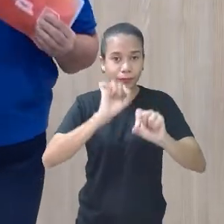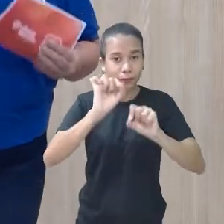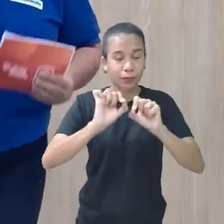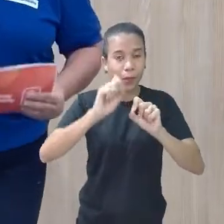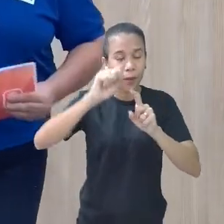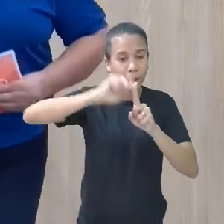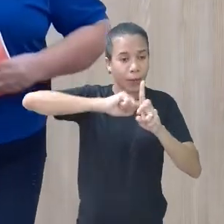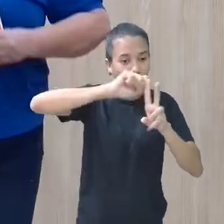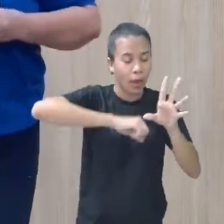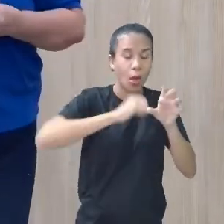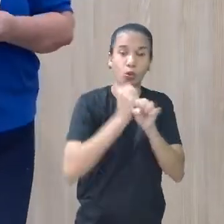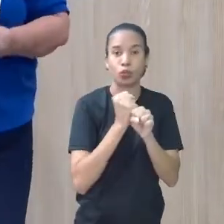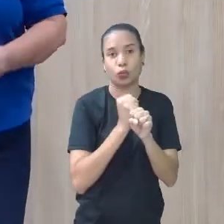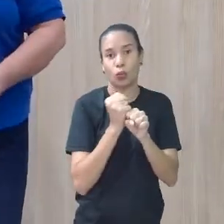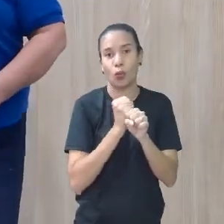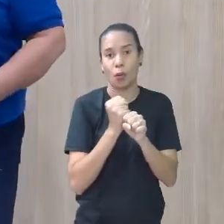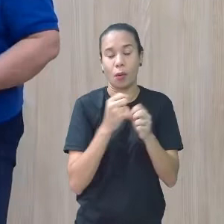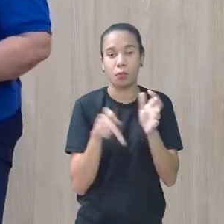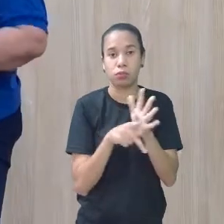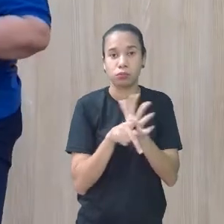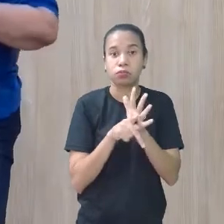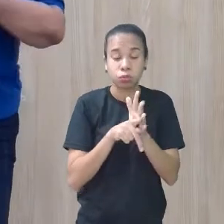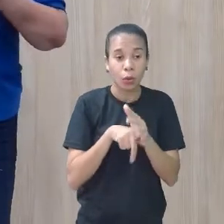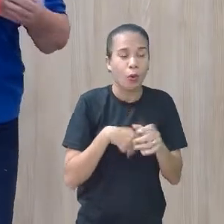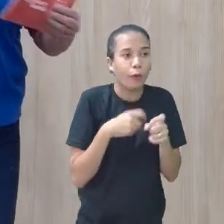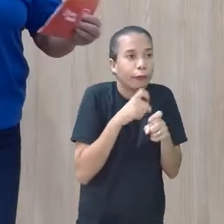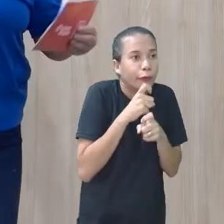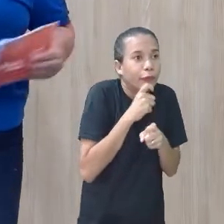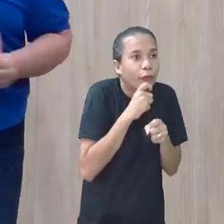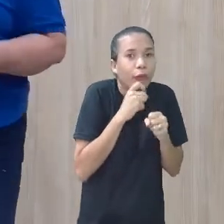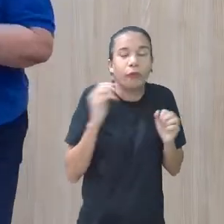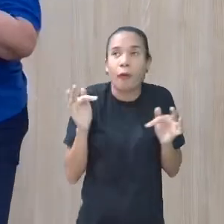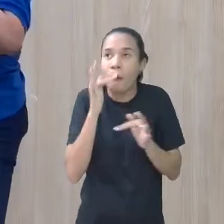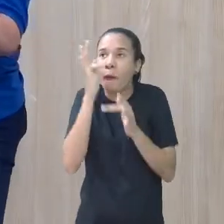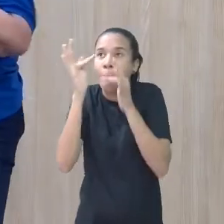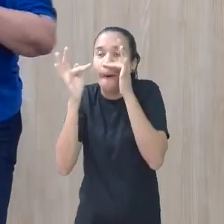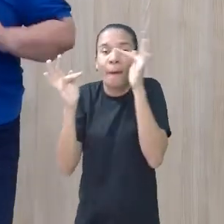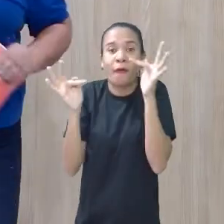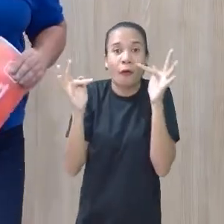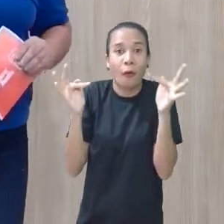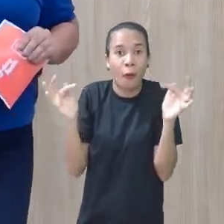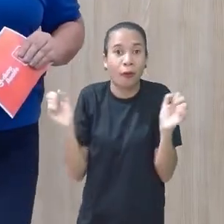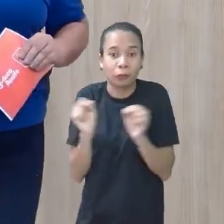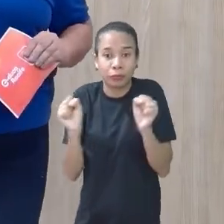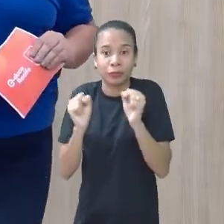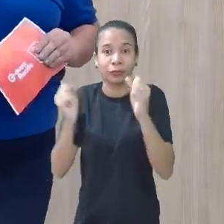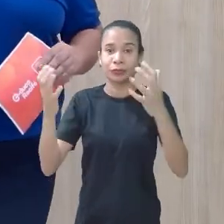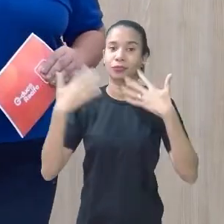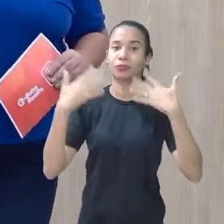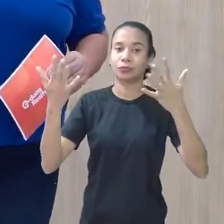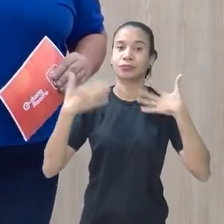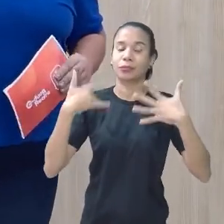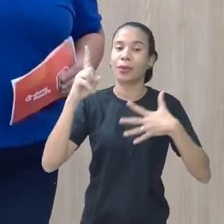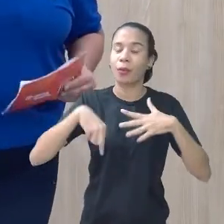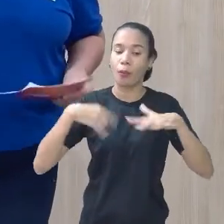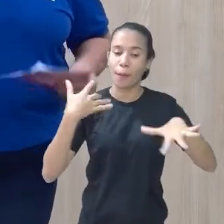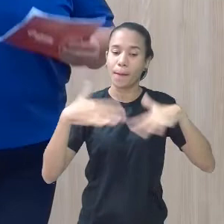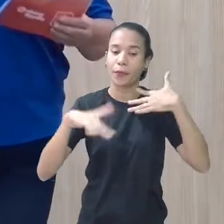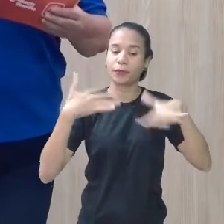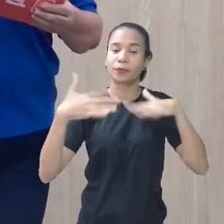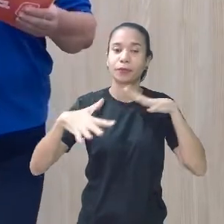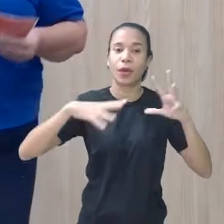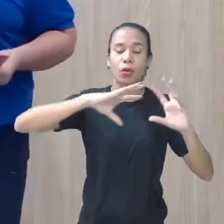dos meses do ano, das estações do ano, dos anos. Então, é bem interessante essa questão do